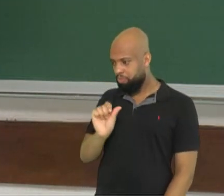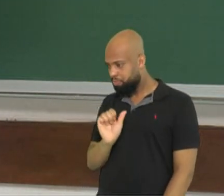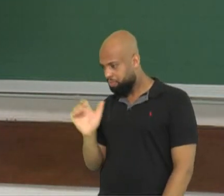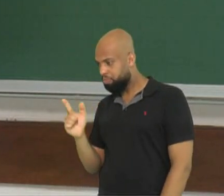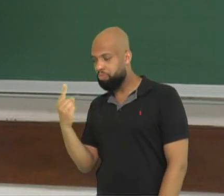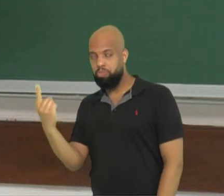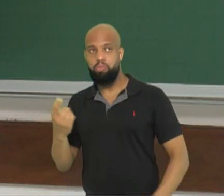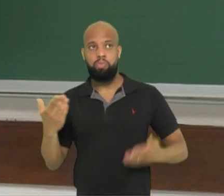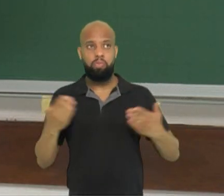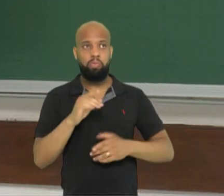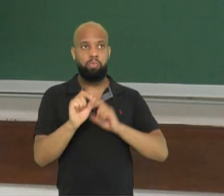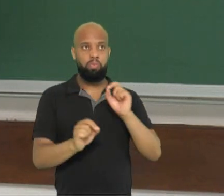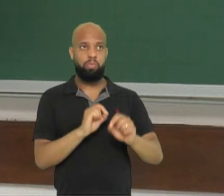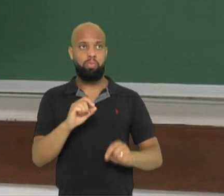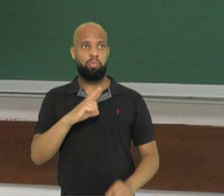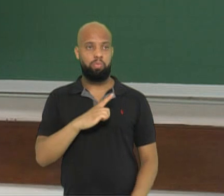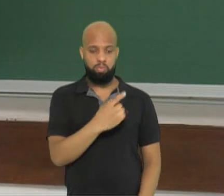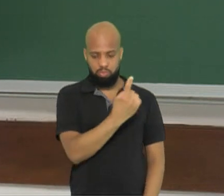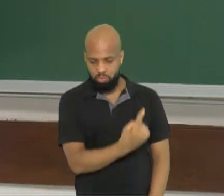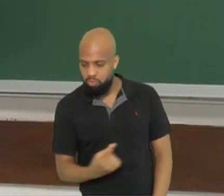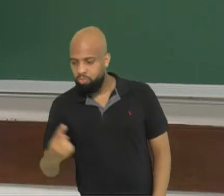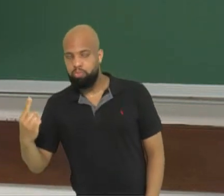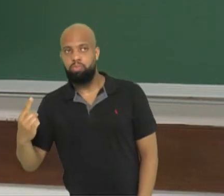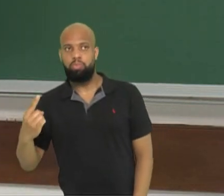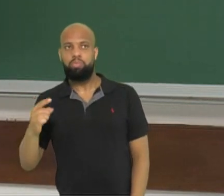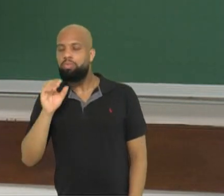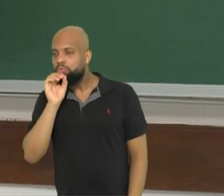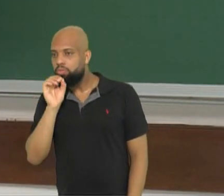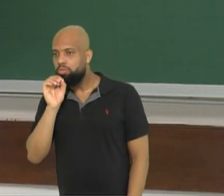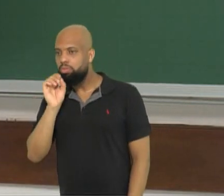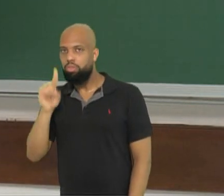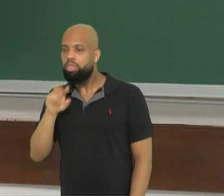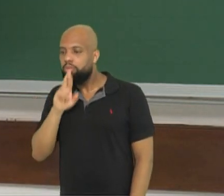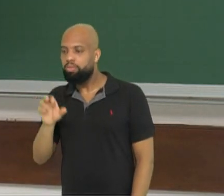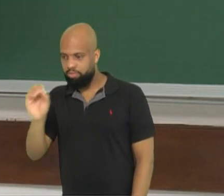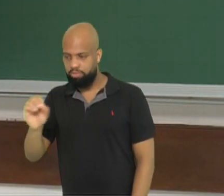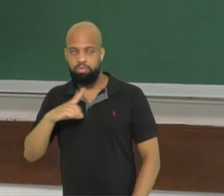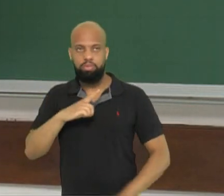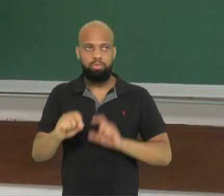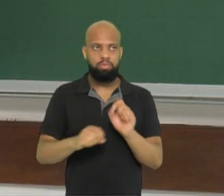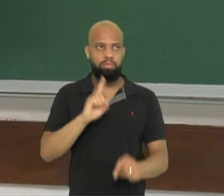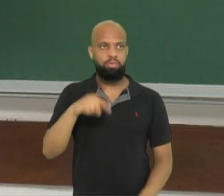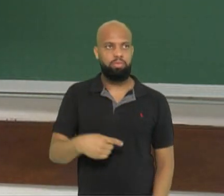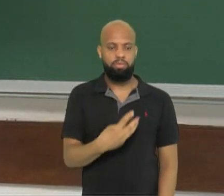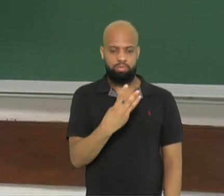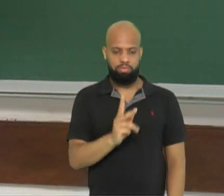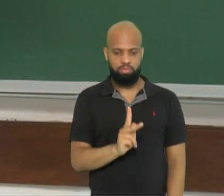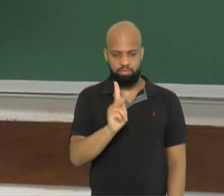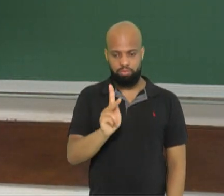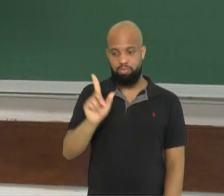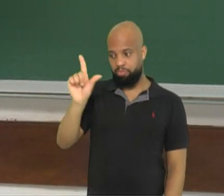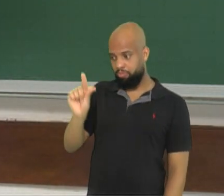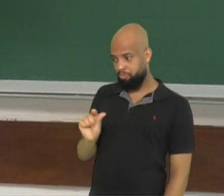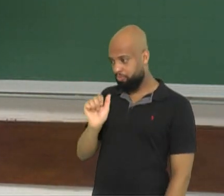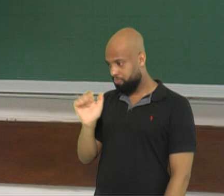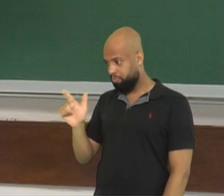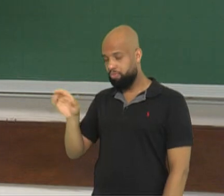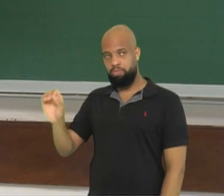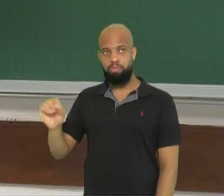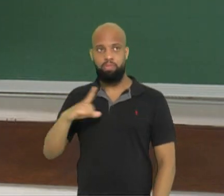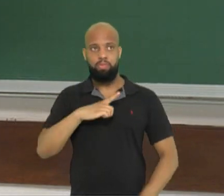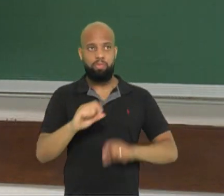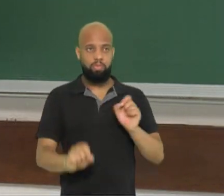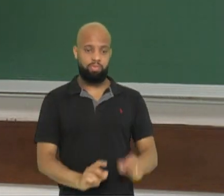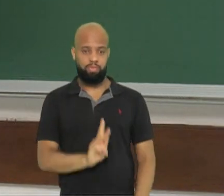Passei o 1 para o segundo, ficou menos e deu 0. Então, ficou 3K menor que 0 e K ficou menor que